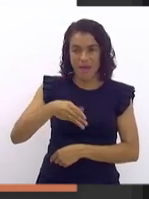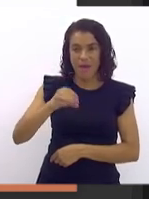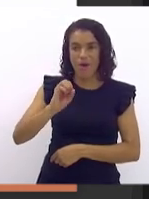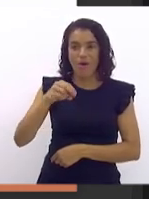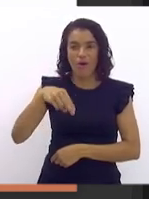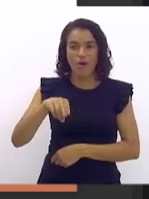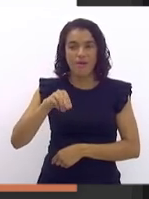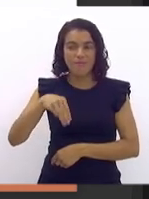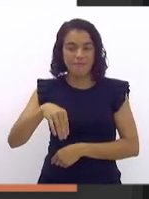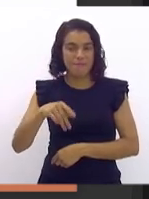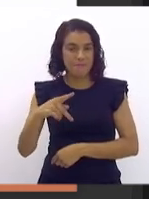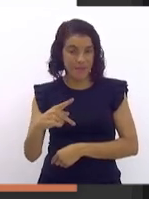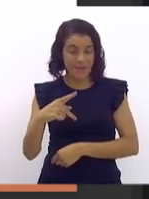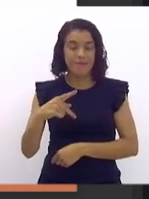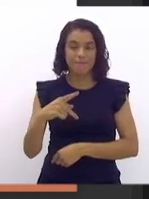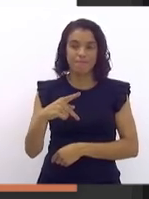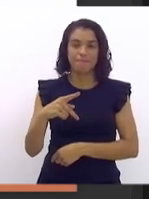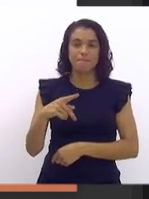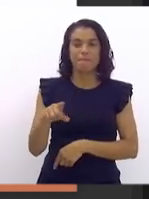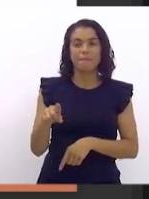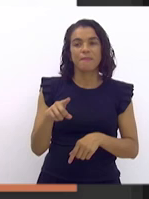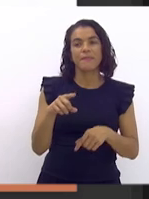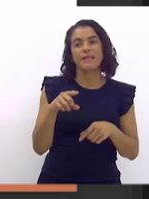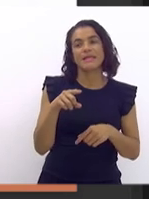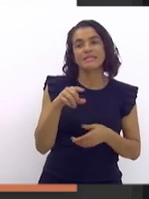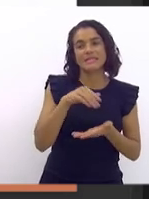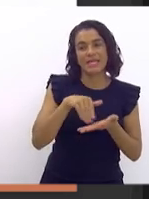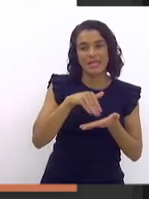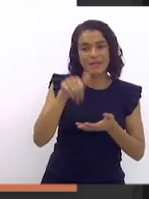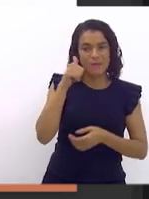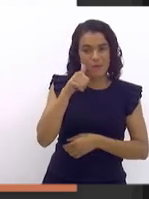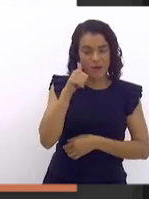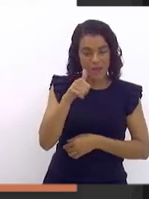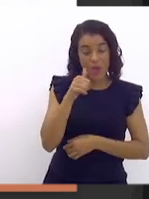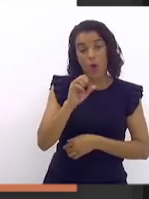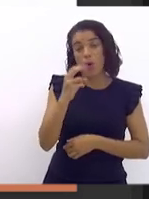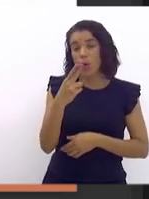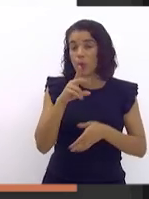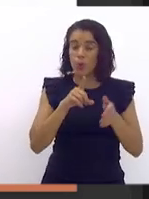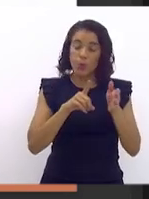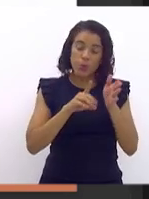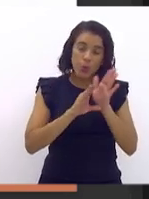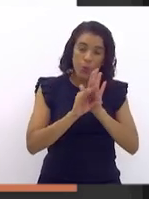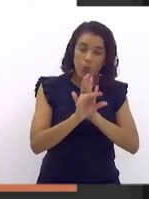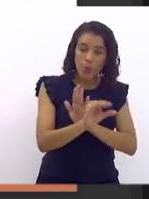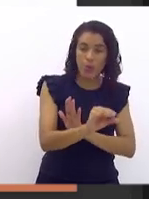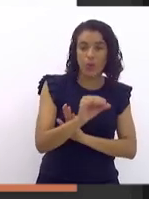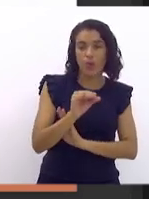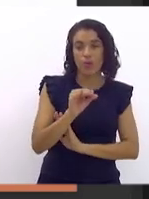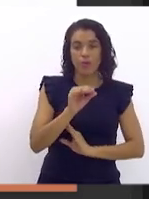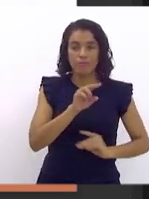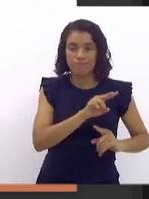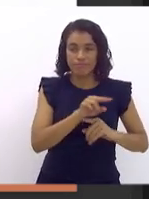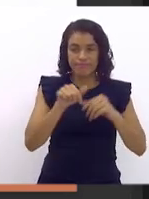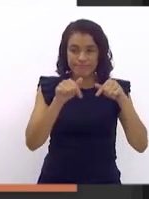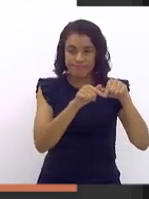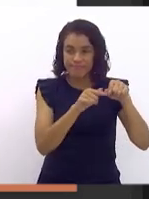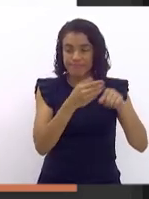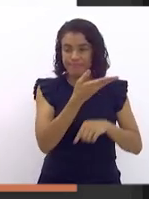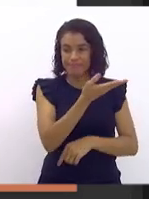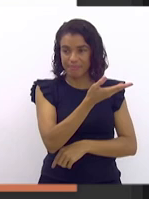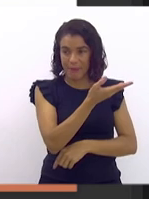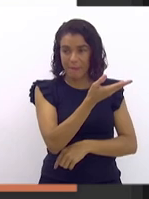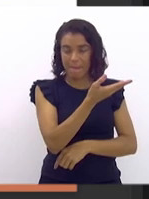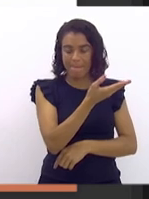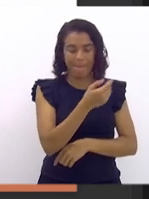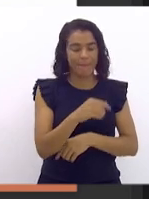www.câmara.leg.br/ONMP, né, de Observatório Nacional da Mulher na Política, ou colocando no Google Observatório Nacional da Mulher na Política ou